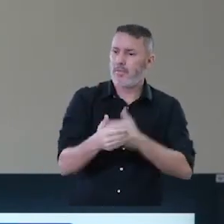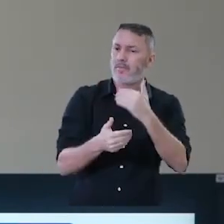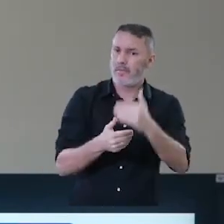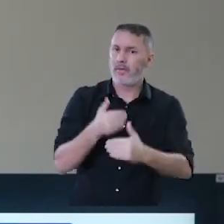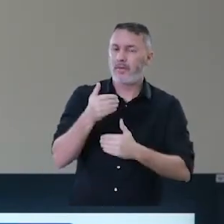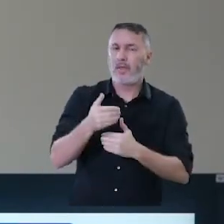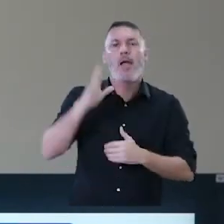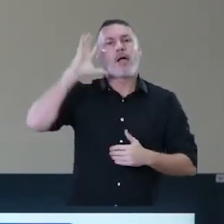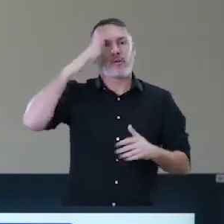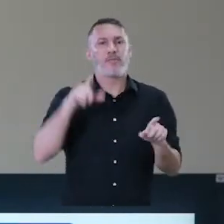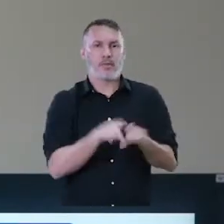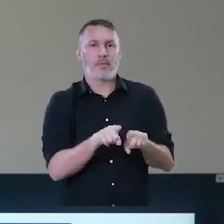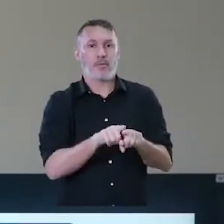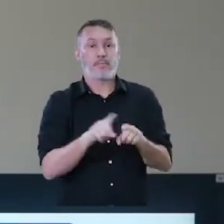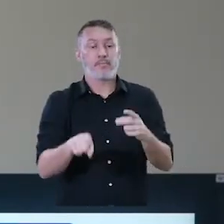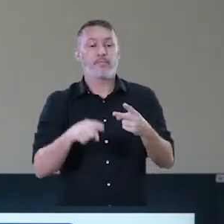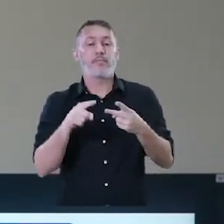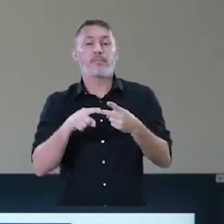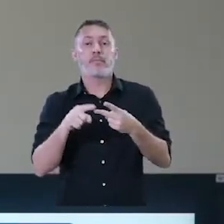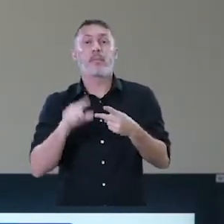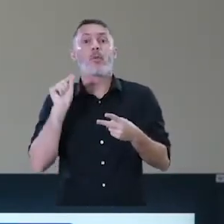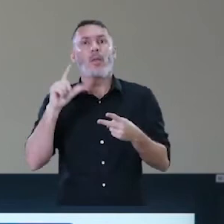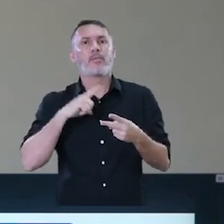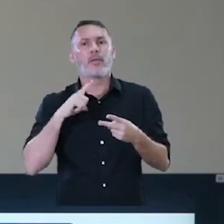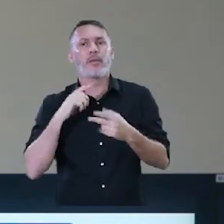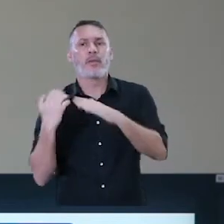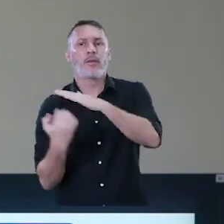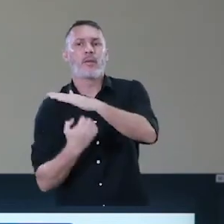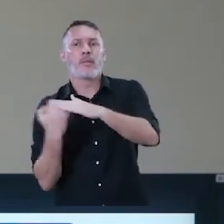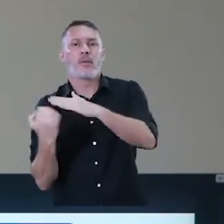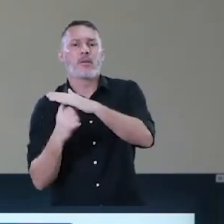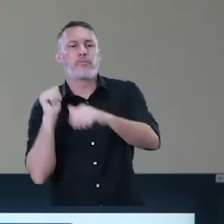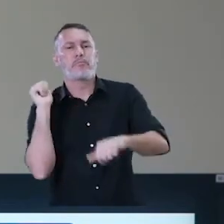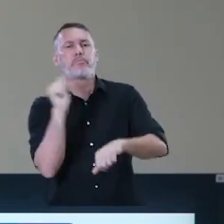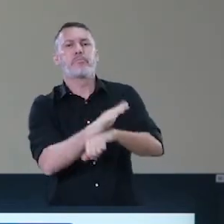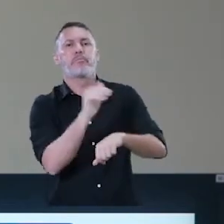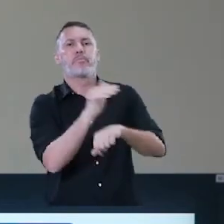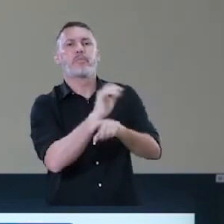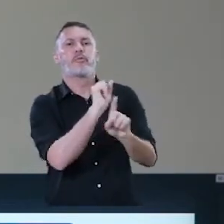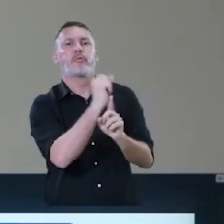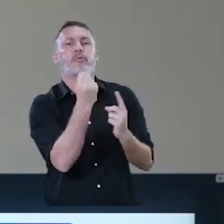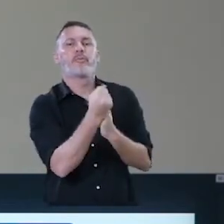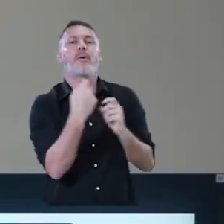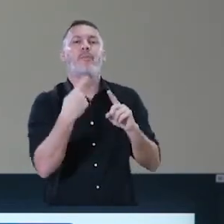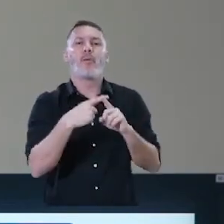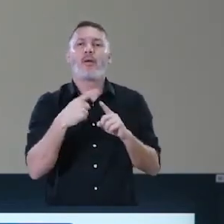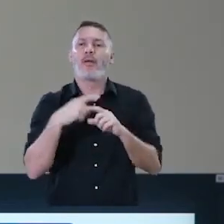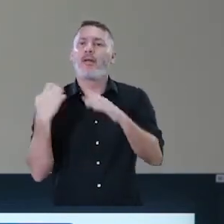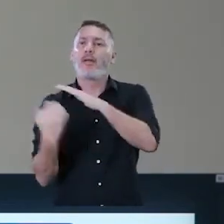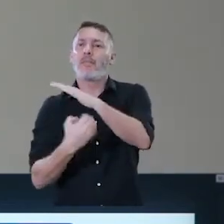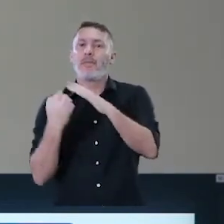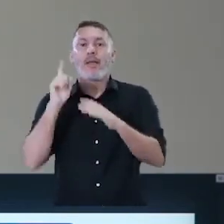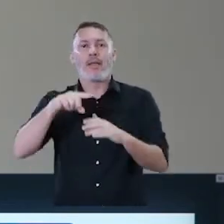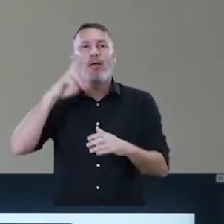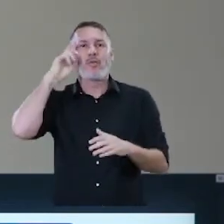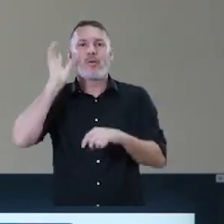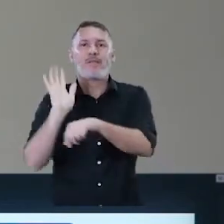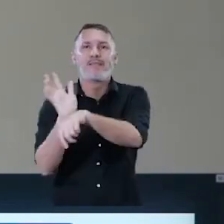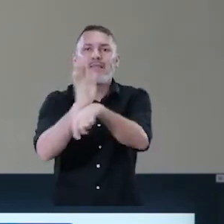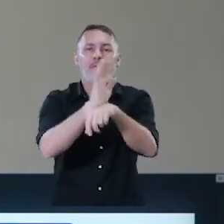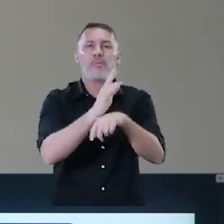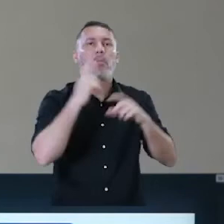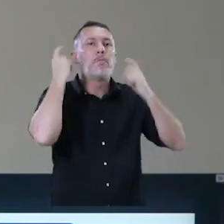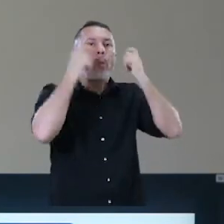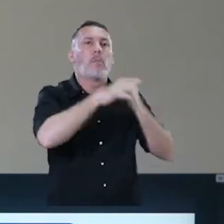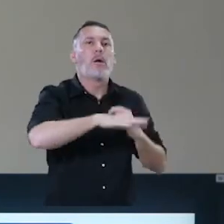trabalhar no desenvolvimento e, obviamente, vai resolver na conclusão. E a negligência por parte das empresas que trabalham com a sétima arte, ele